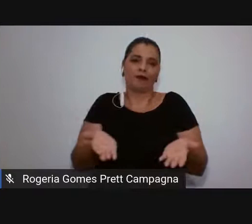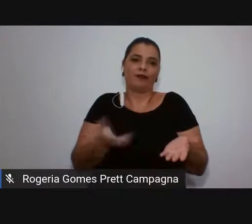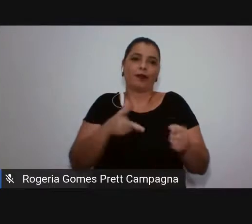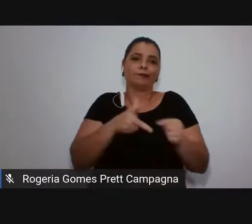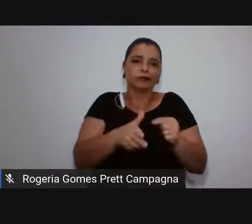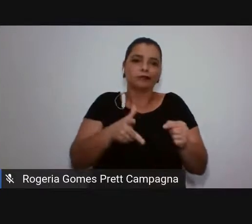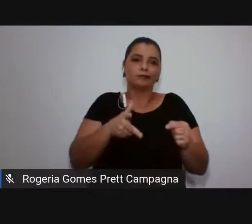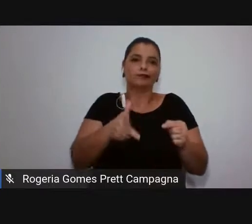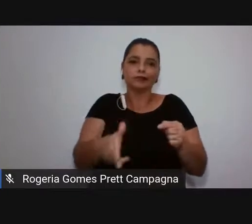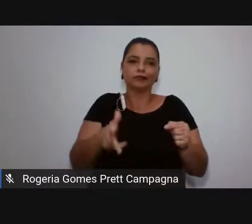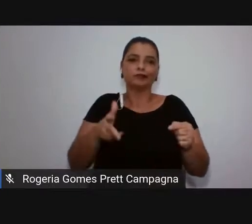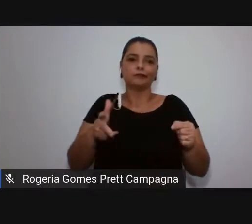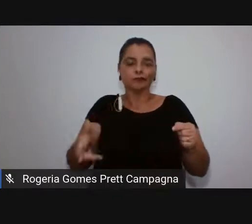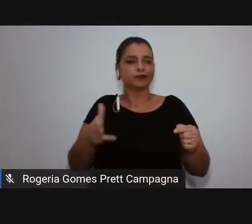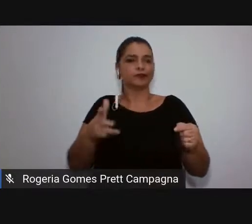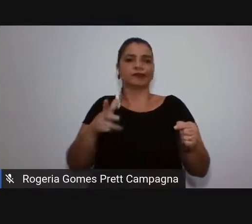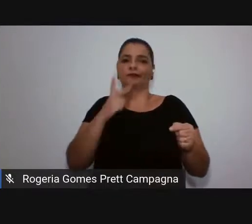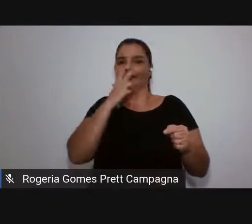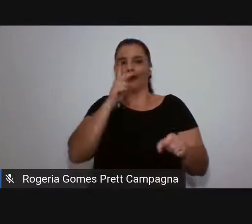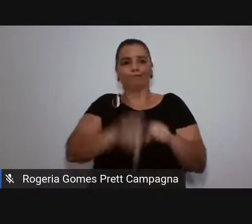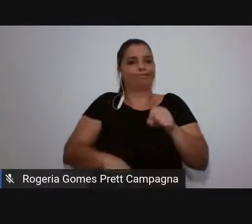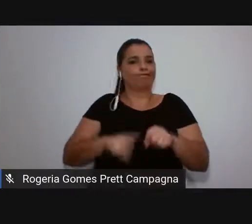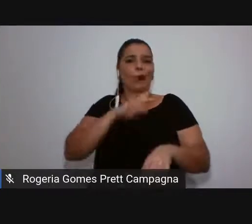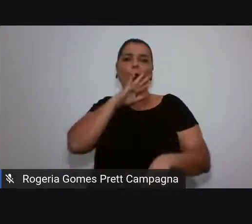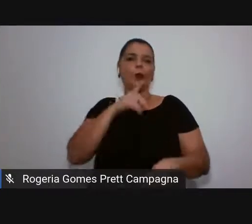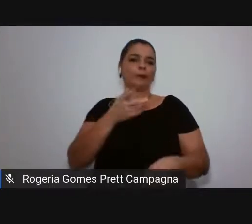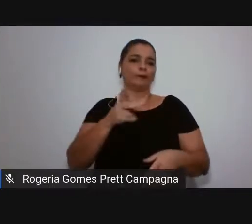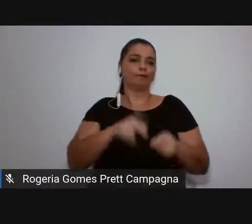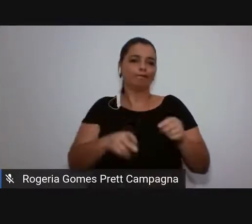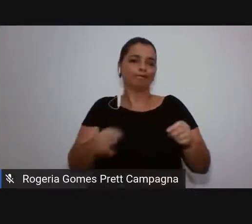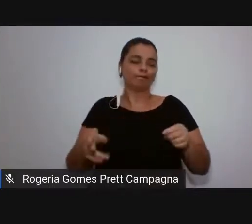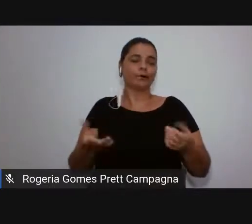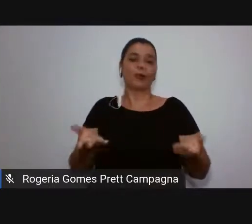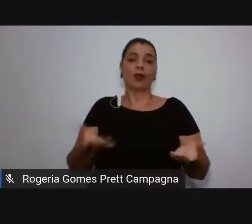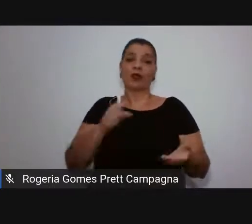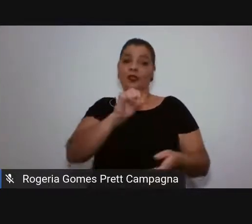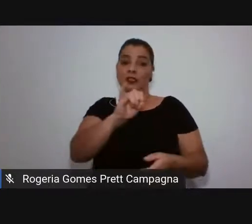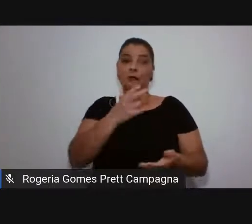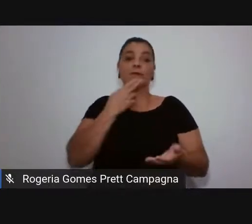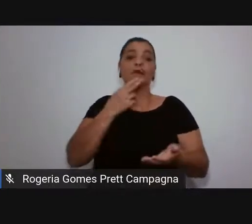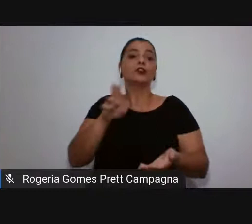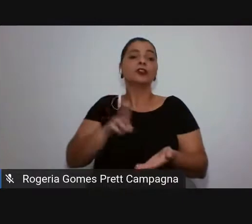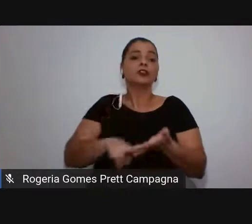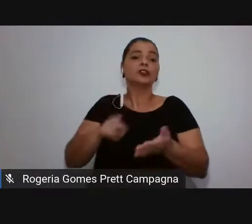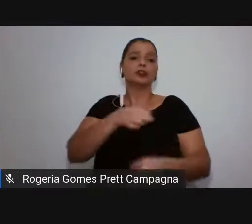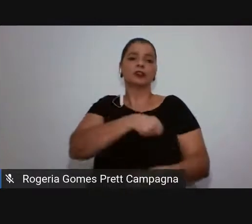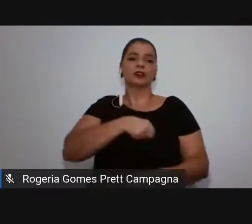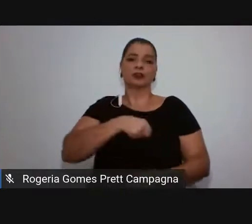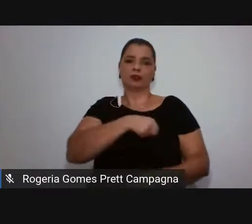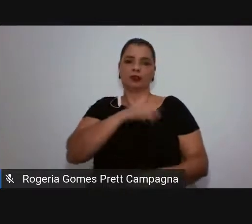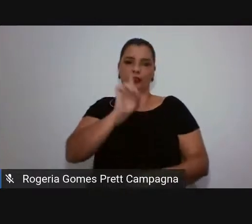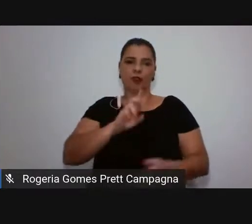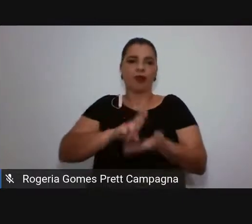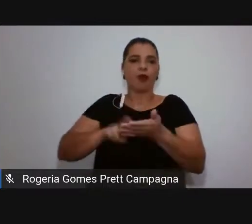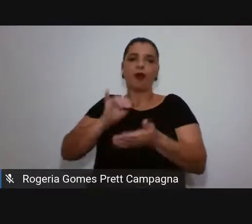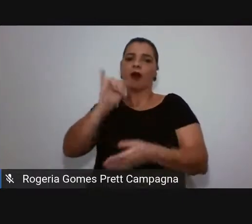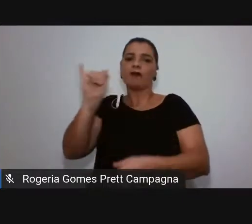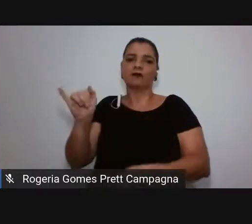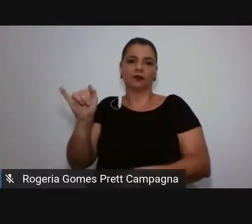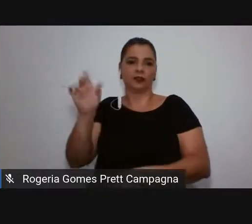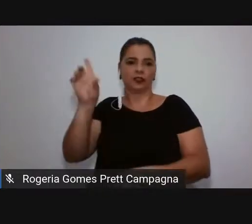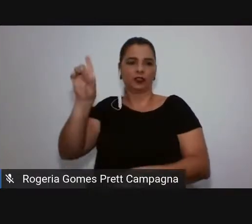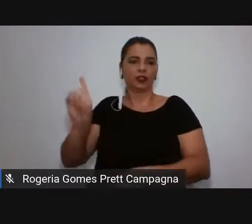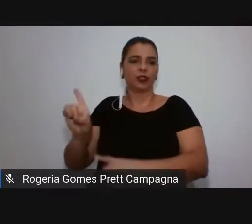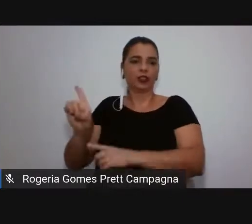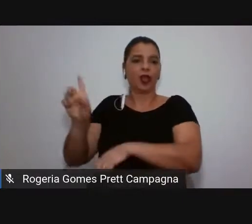na fala, a minha sugestão, se puderem encaminhar o diretor, o pessoal aqui da Sedu Digital, é que ele revisitasse o próprio